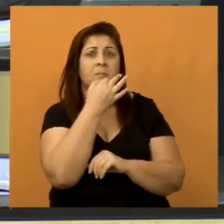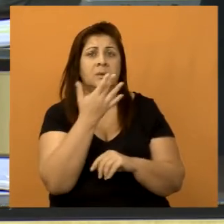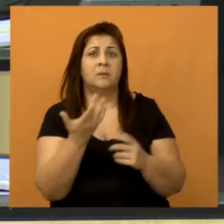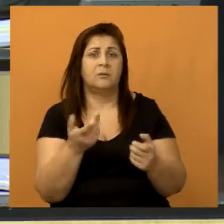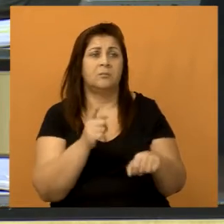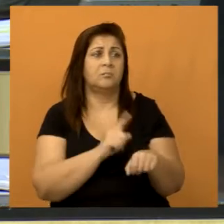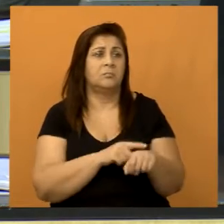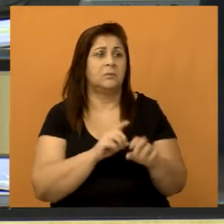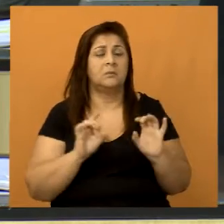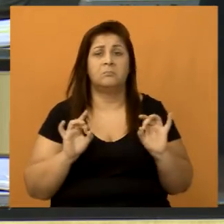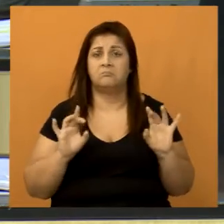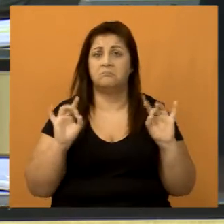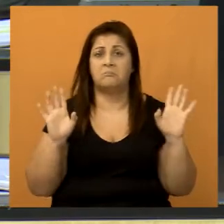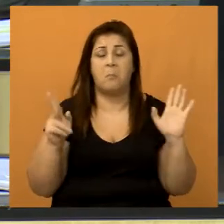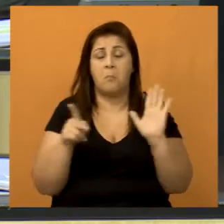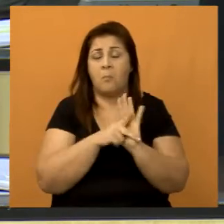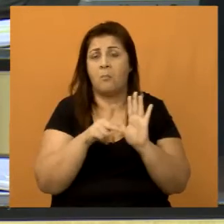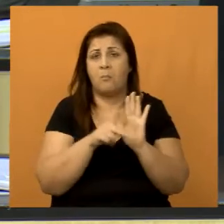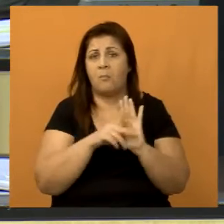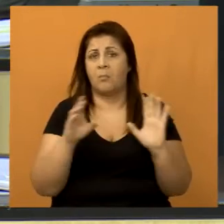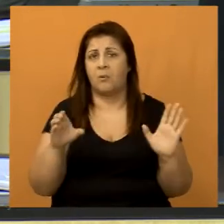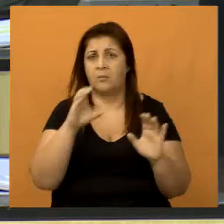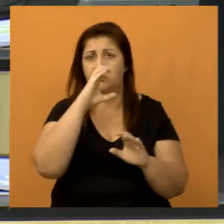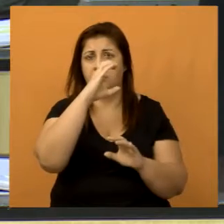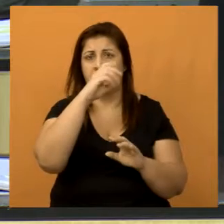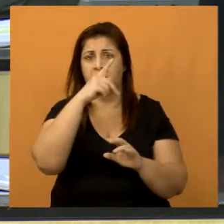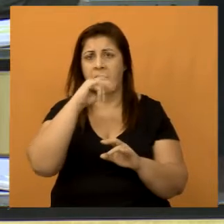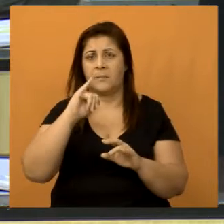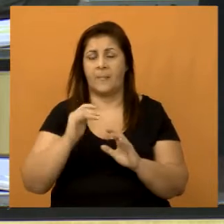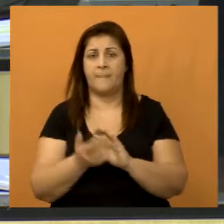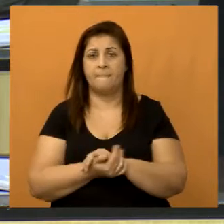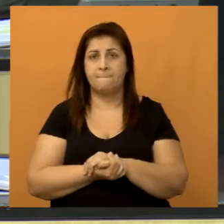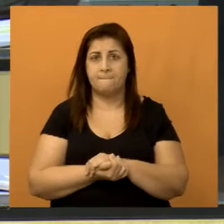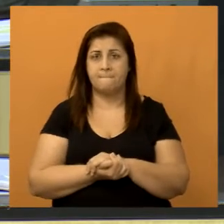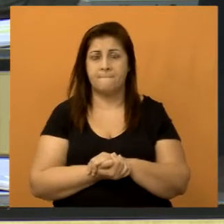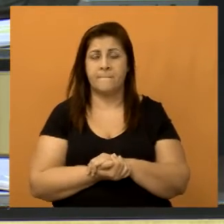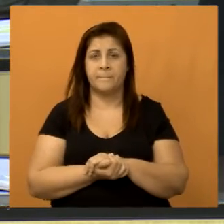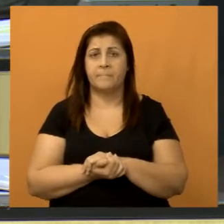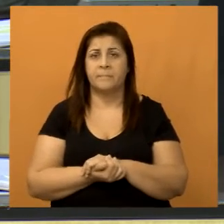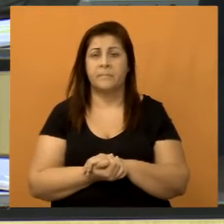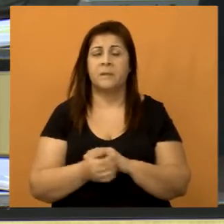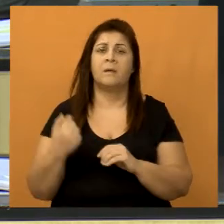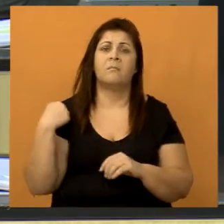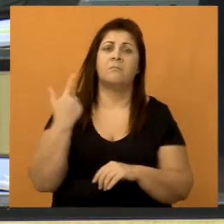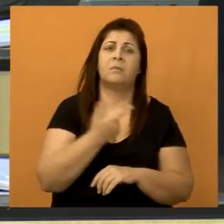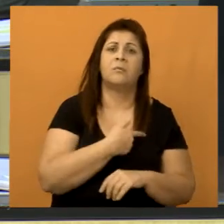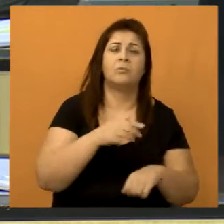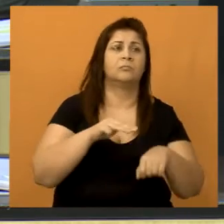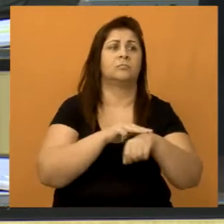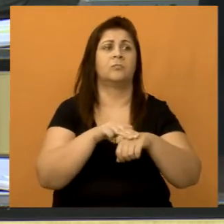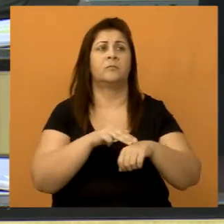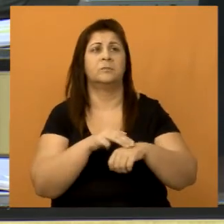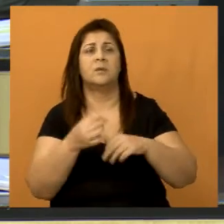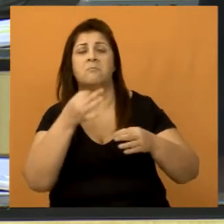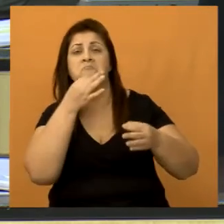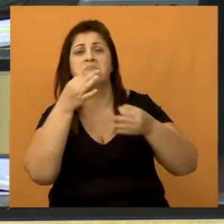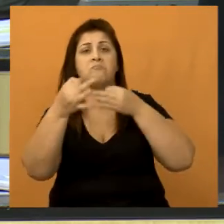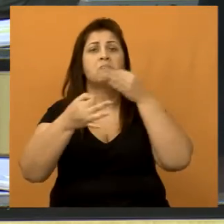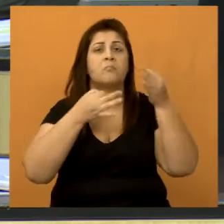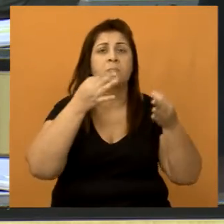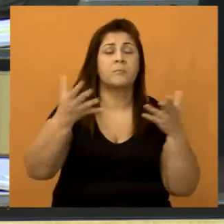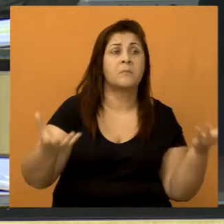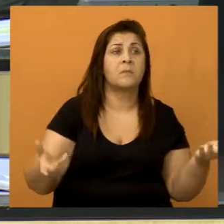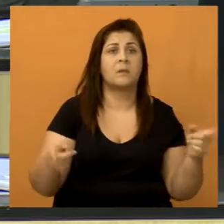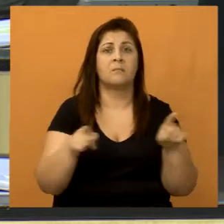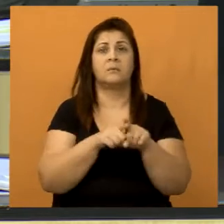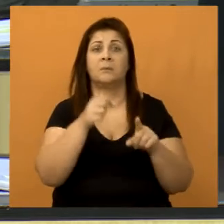então, exclusivo para a CPI, que aí dá margem para nós discutirmos, conversarmos, a